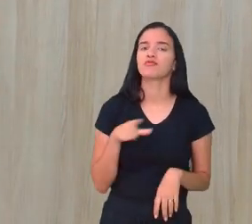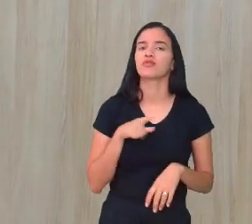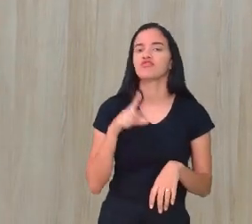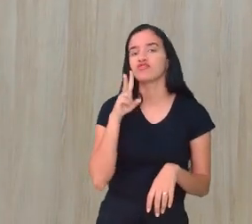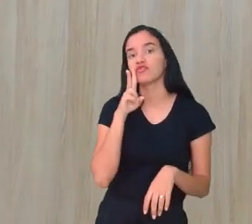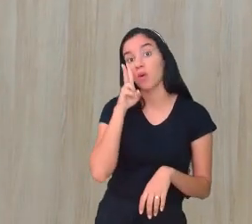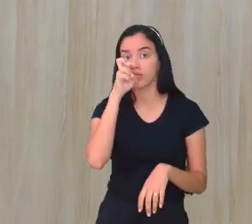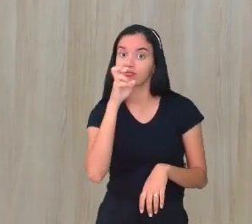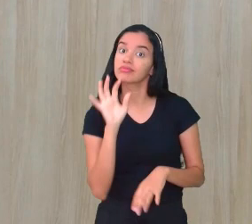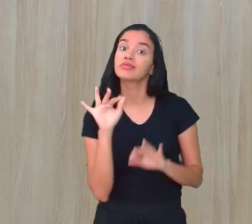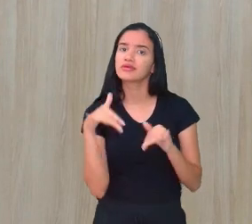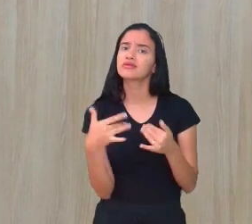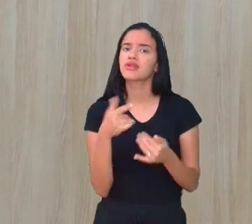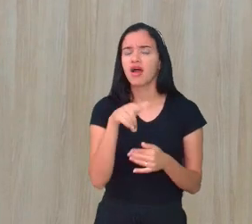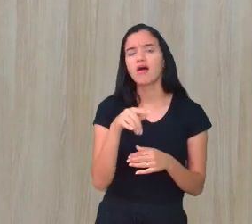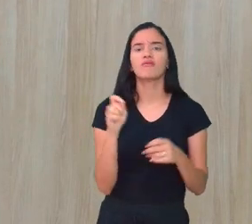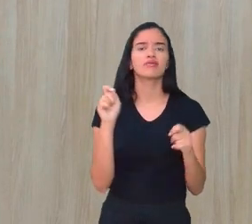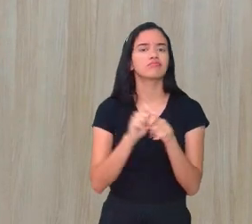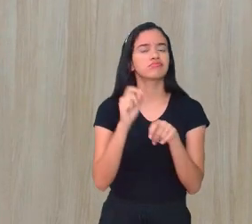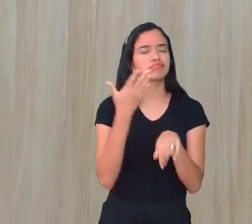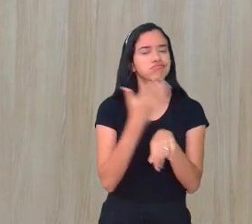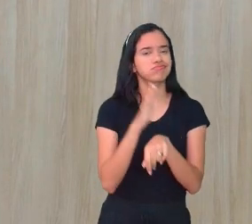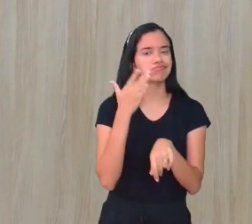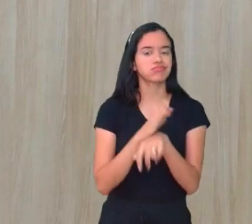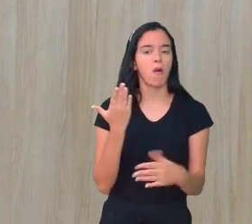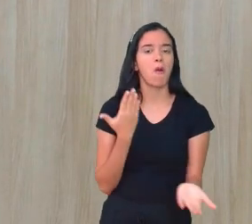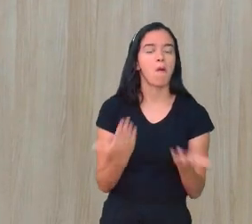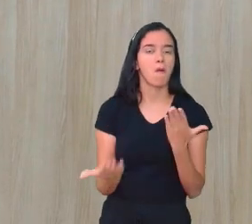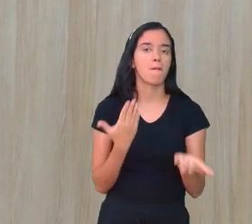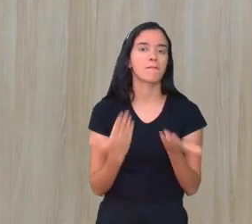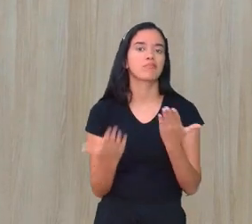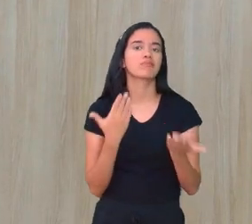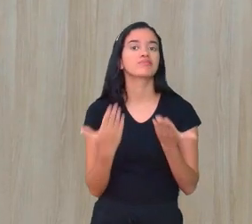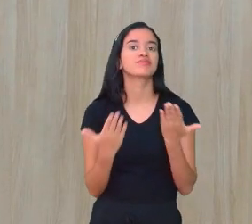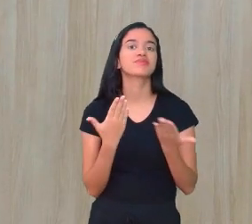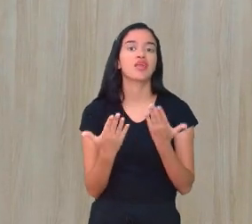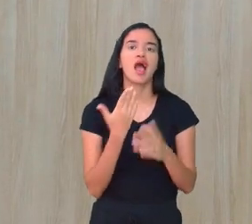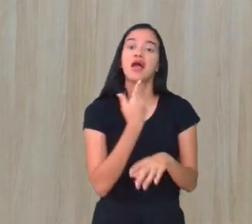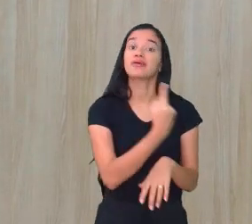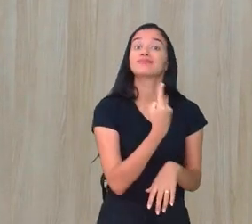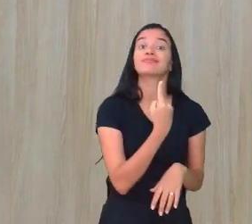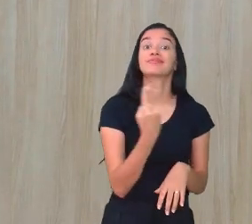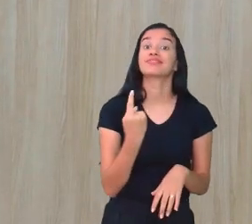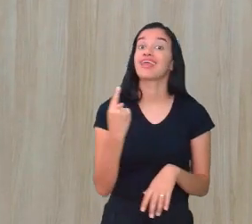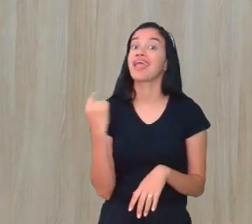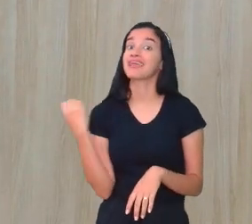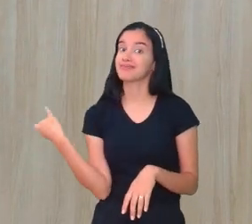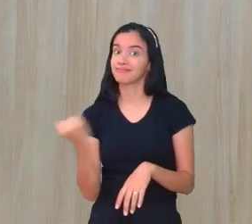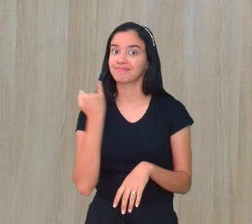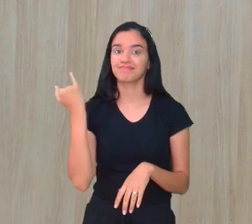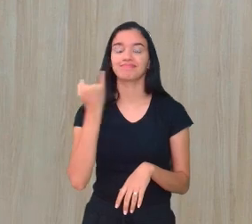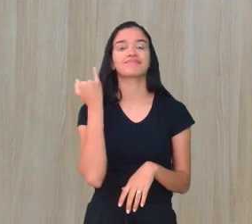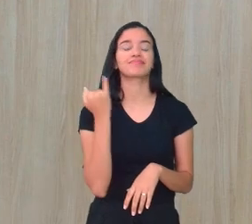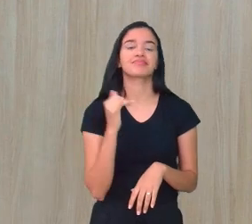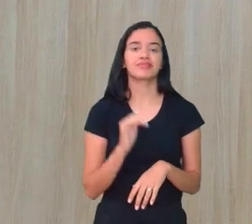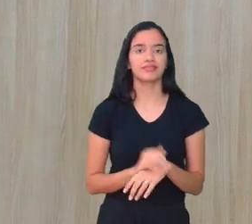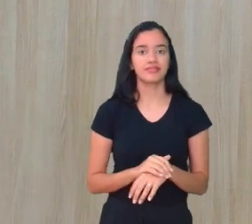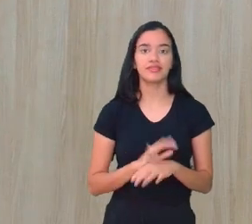força. Então, vai lá, fazendo essa comparação, que é algo muito individual, é muito importante dizer, né? Verdade.